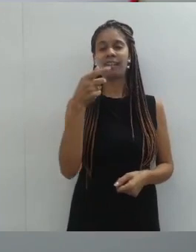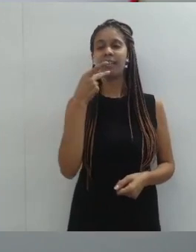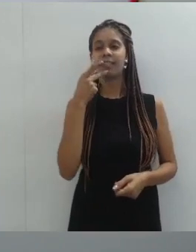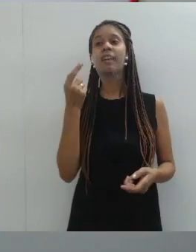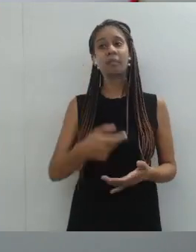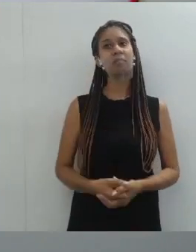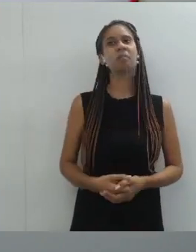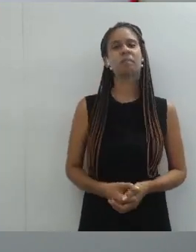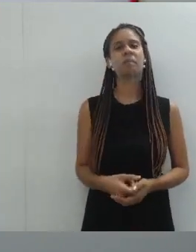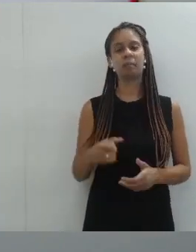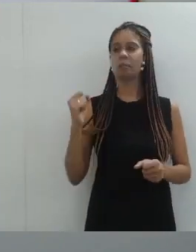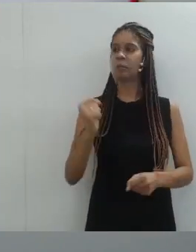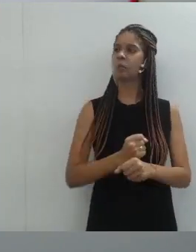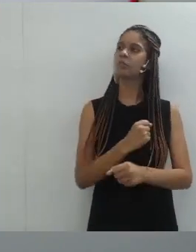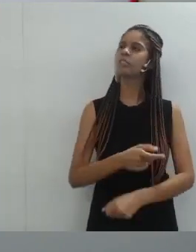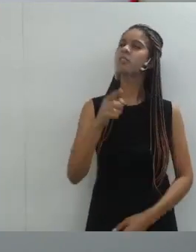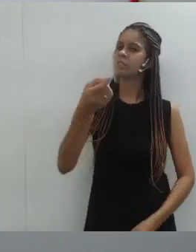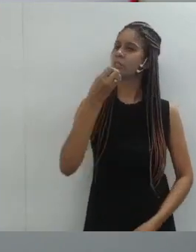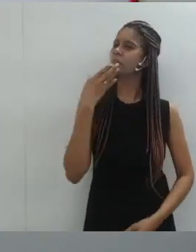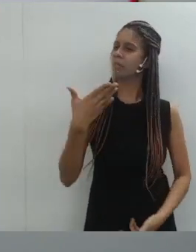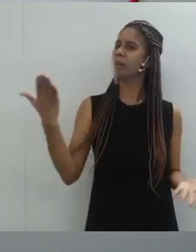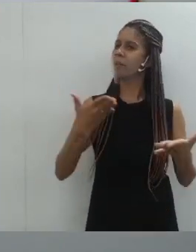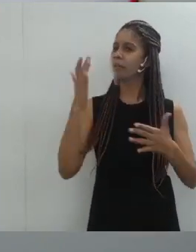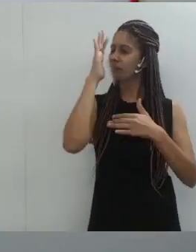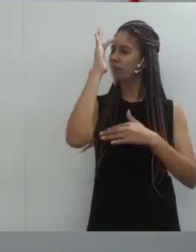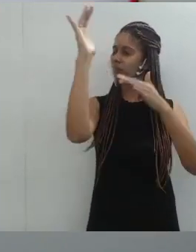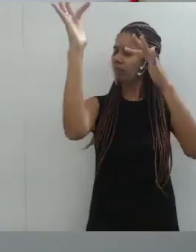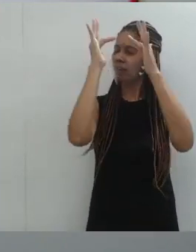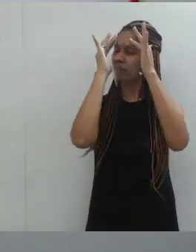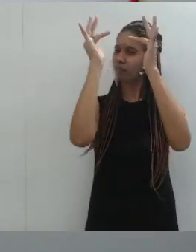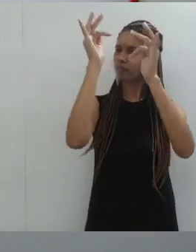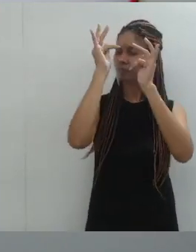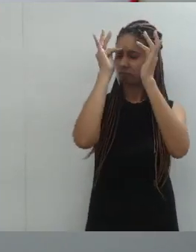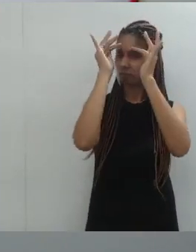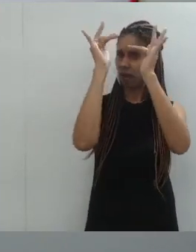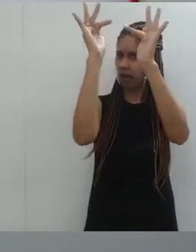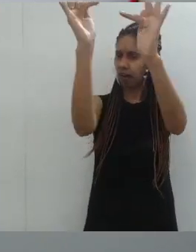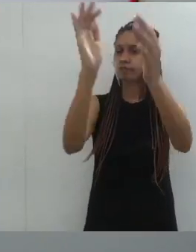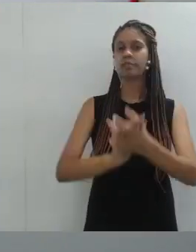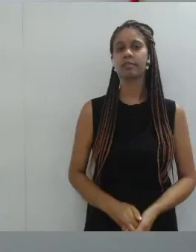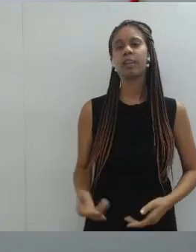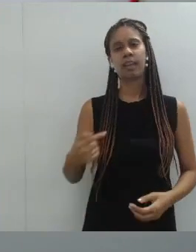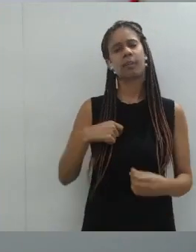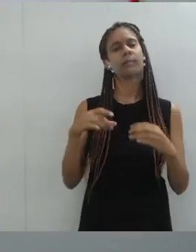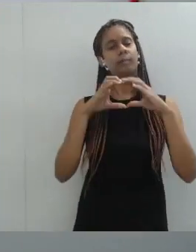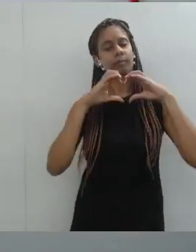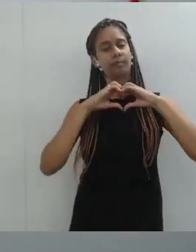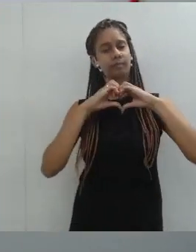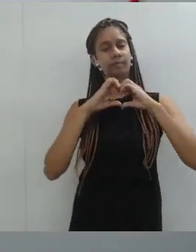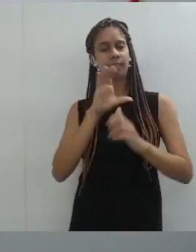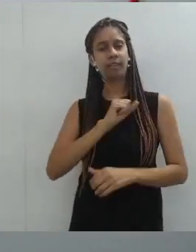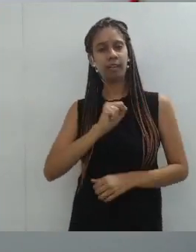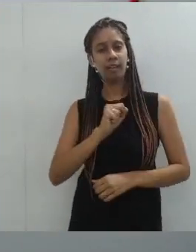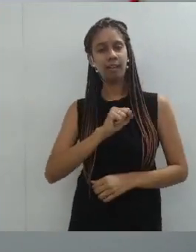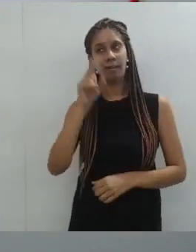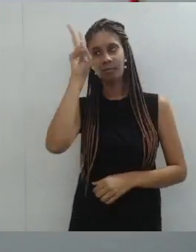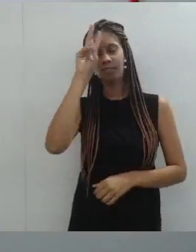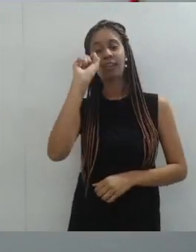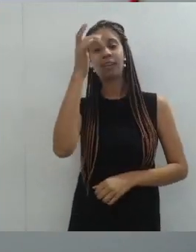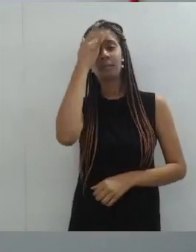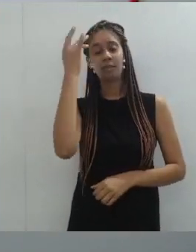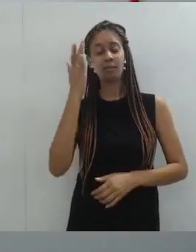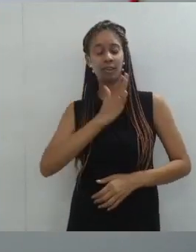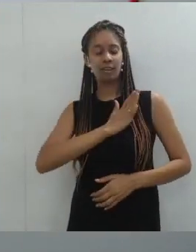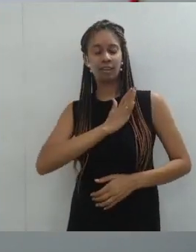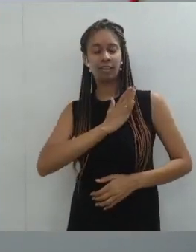fica, poxa, você está tão filosófico, Pimpão. É, Ana, é porque eu sou apaixonado por história. Quem gosta de história aí em casa, ó, quem gosta de história,